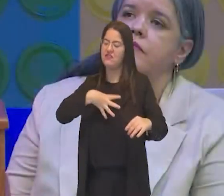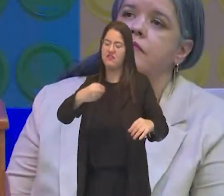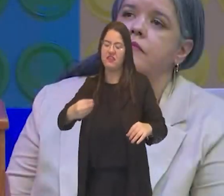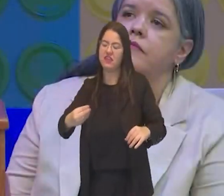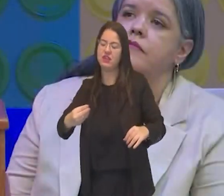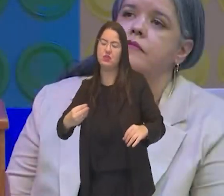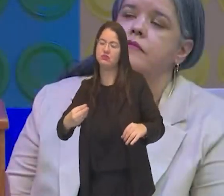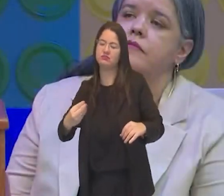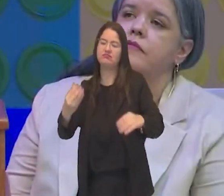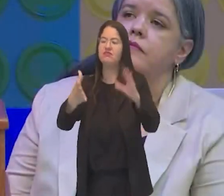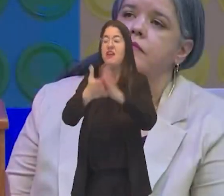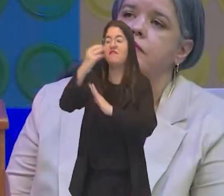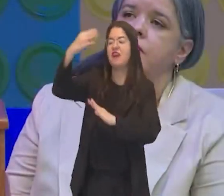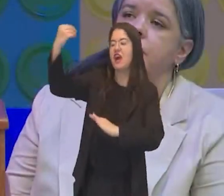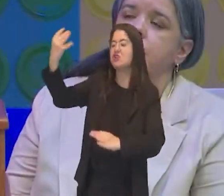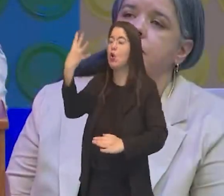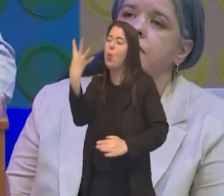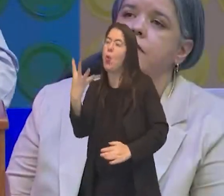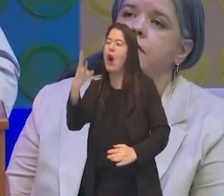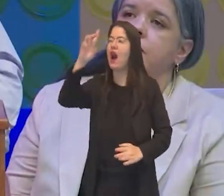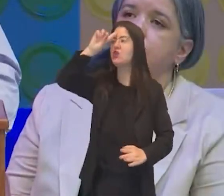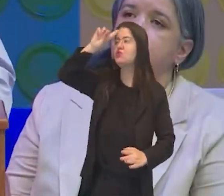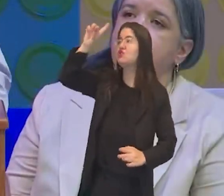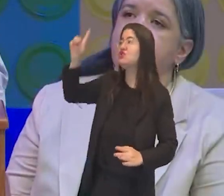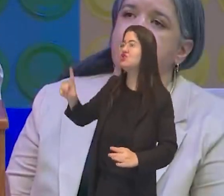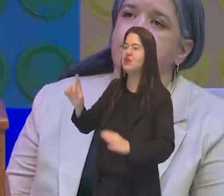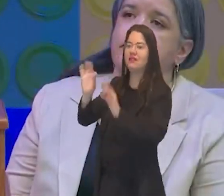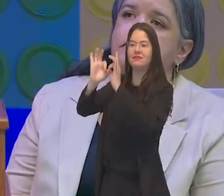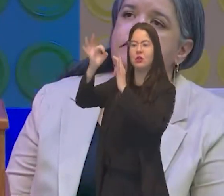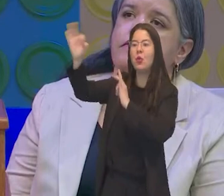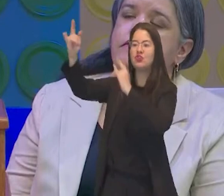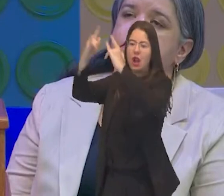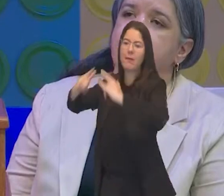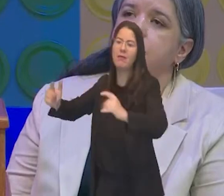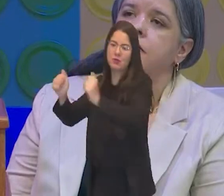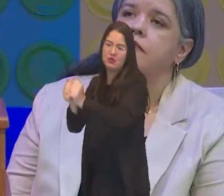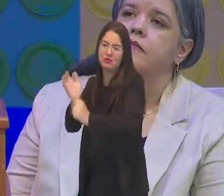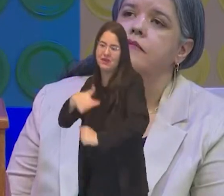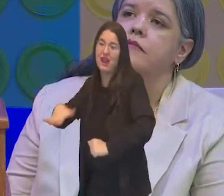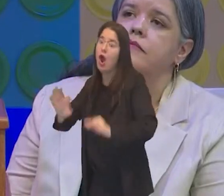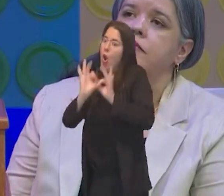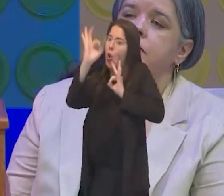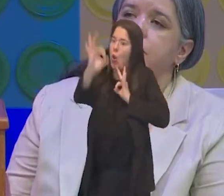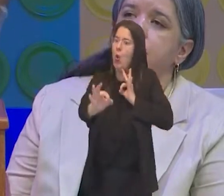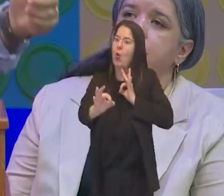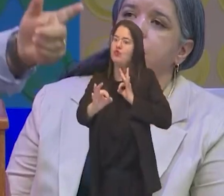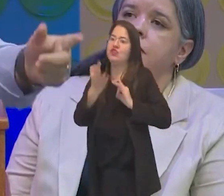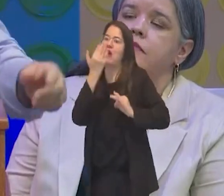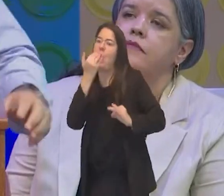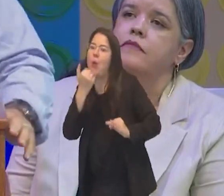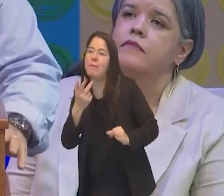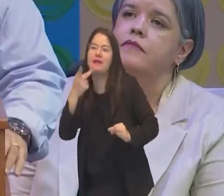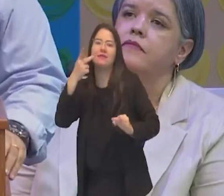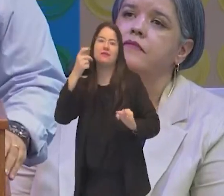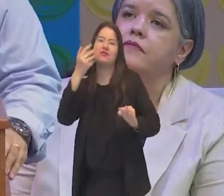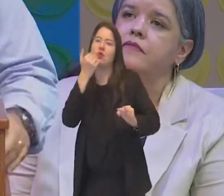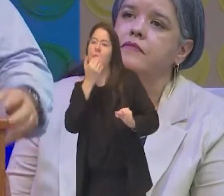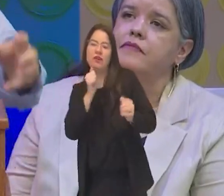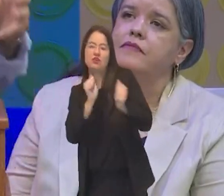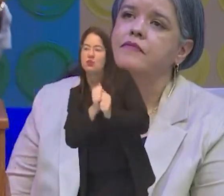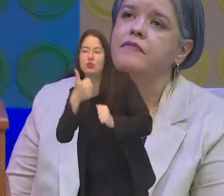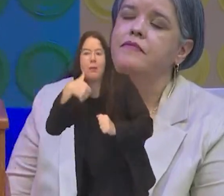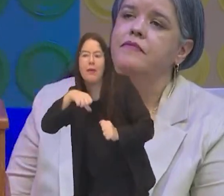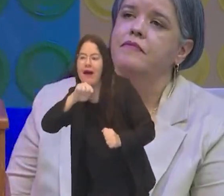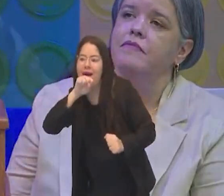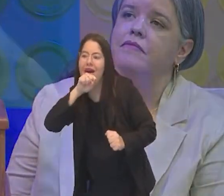ali 4 dias distante de casa, longe da comidinha da mamãe, longe